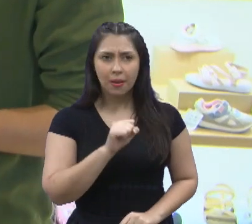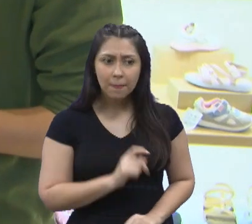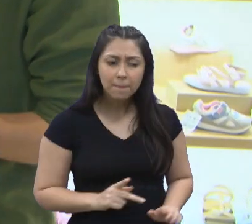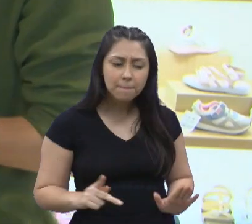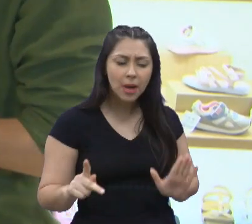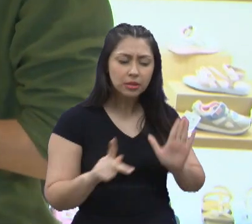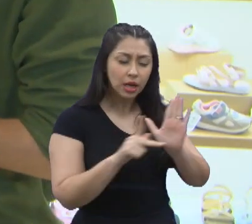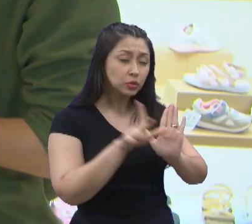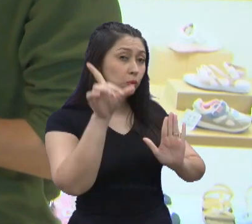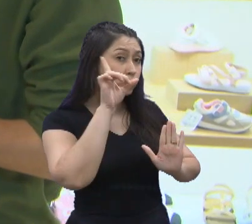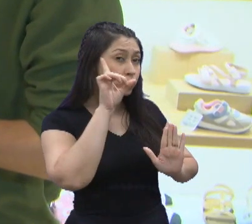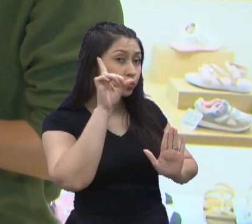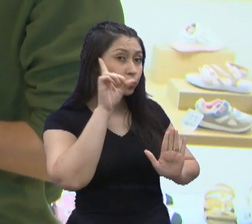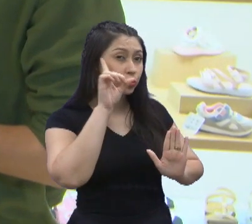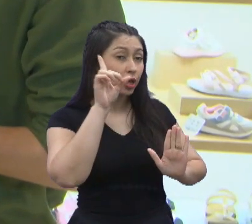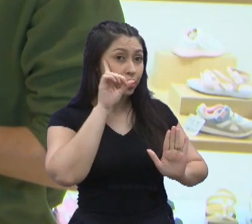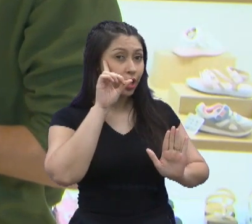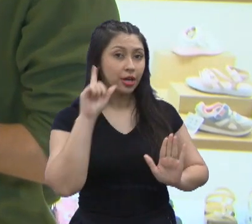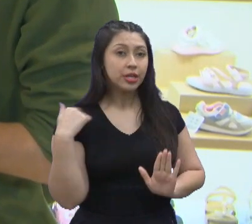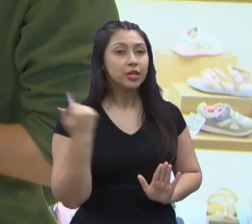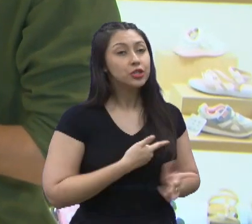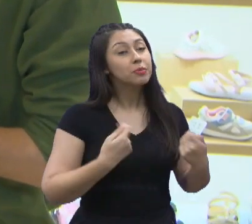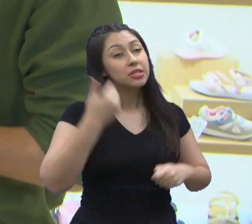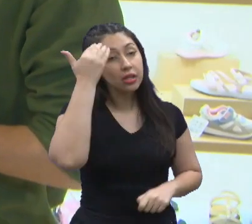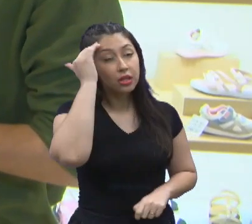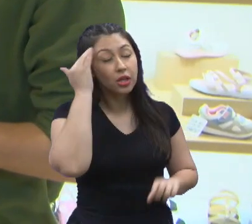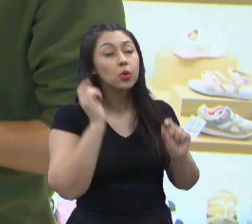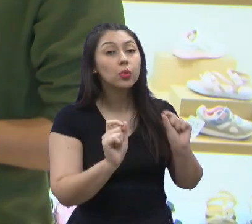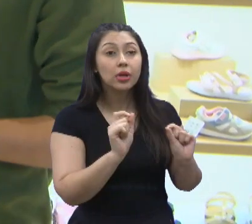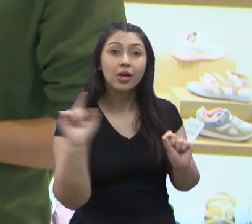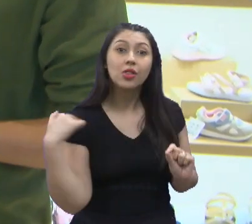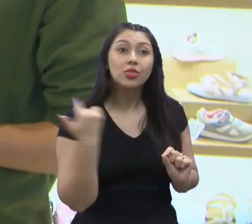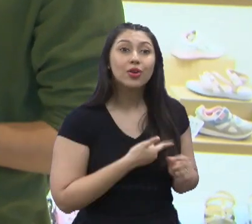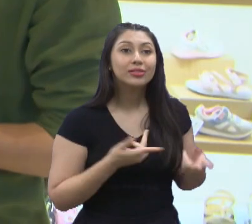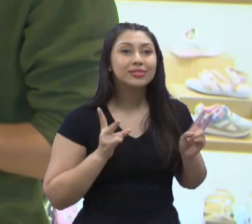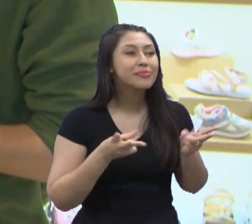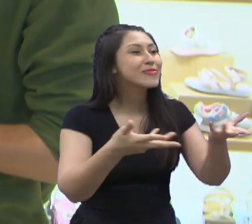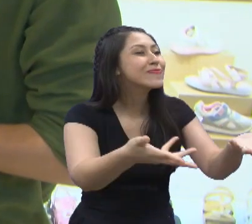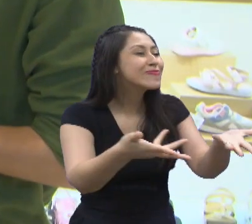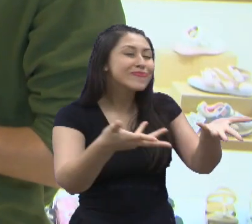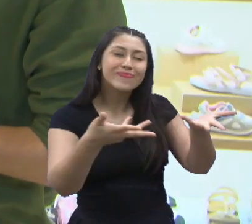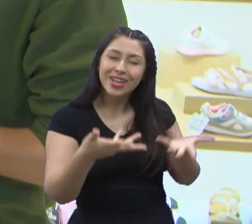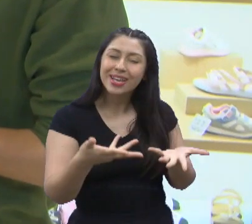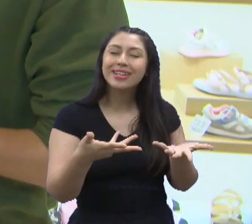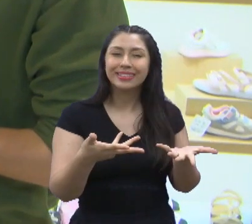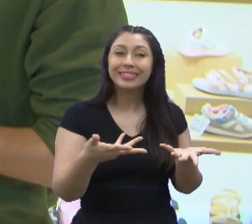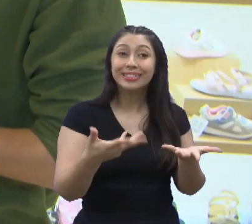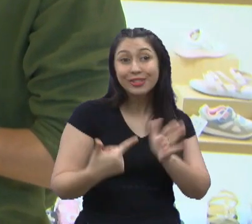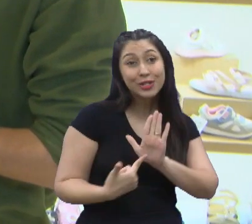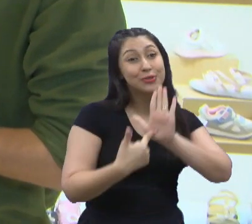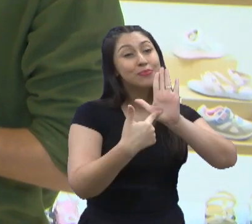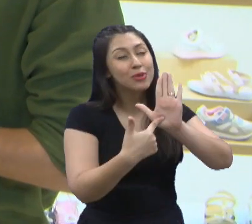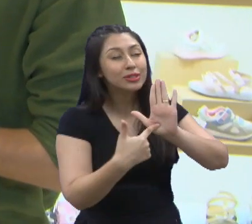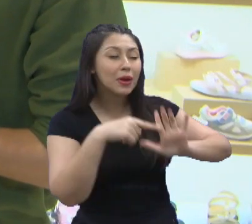nosso dia a dia. Então, o que a gente precisa entender? Assim, a gente faz parte da recepção da loja, trazer o cliente e apresentar o nosso